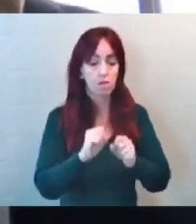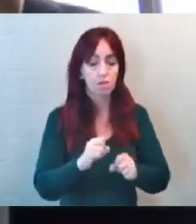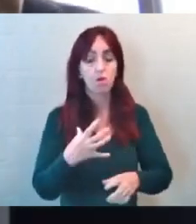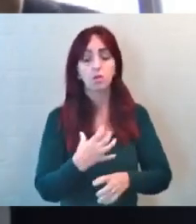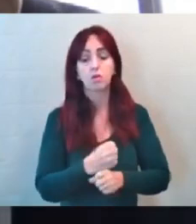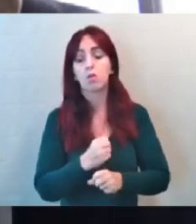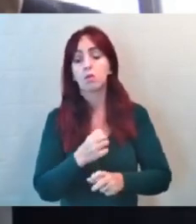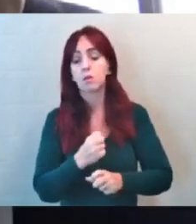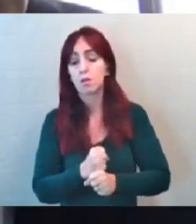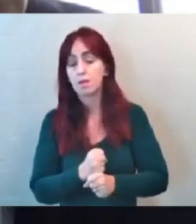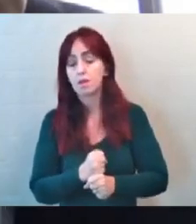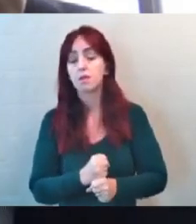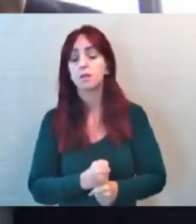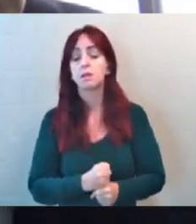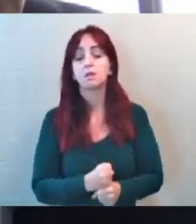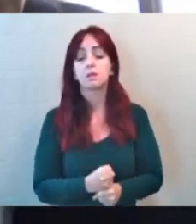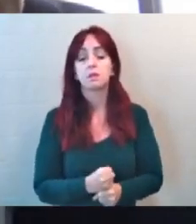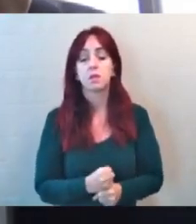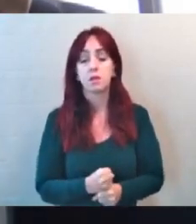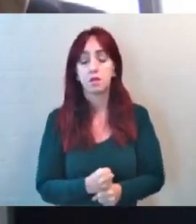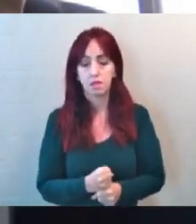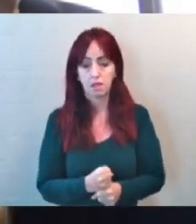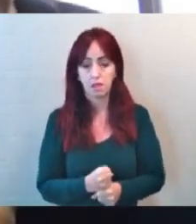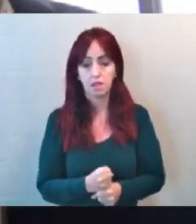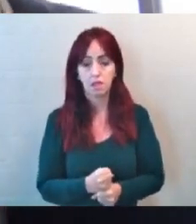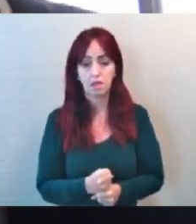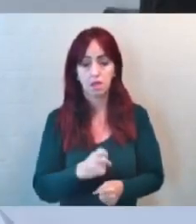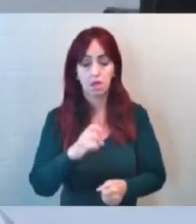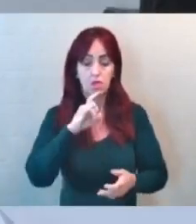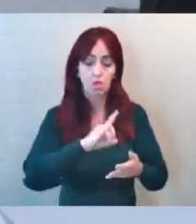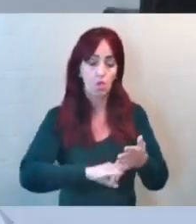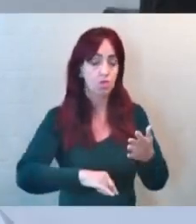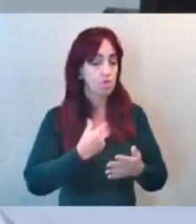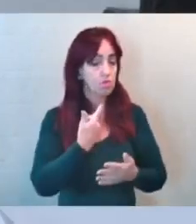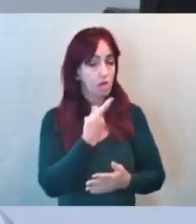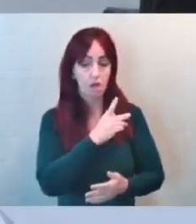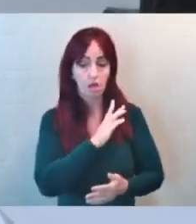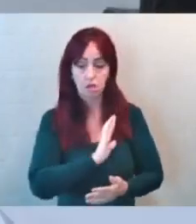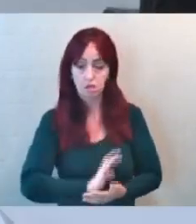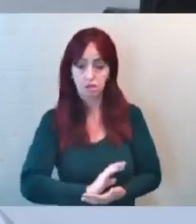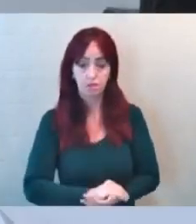contabilizar isso no contrato deles.